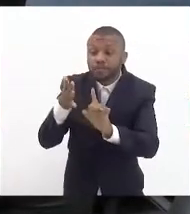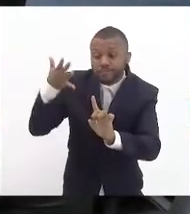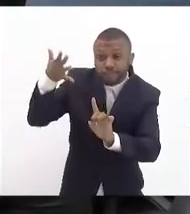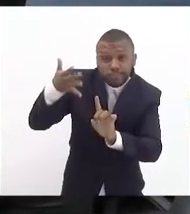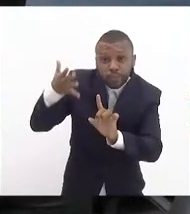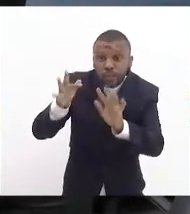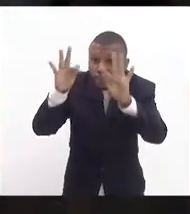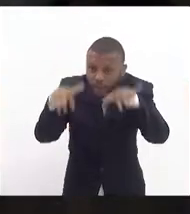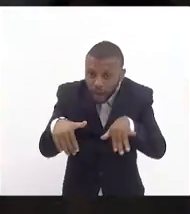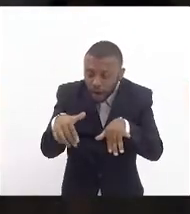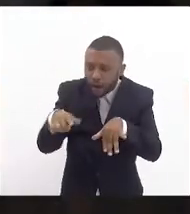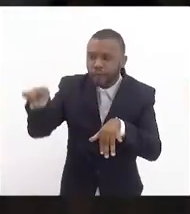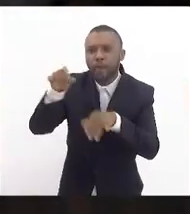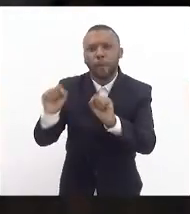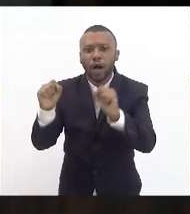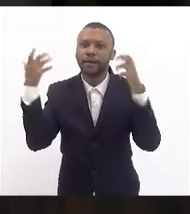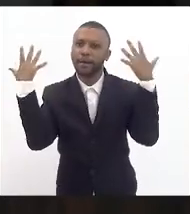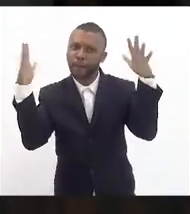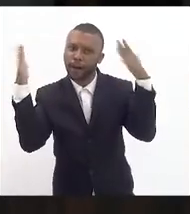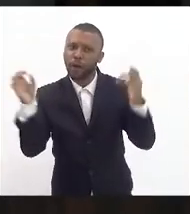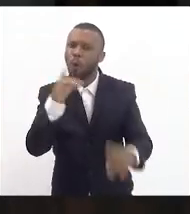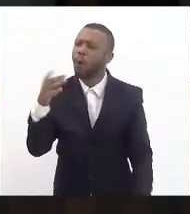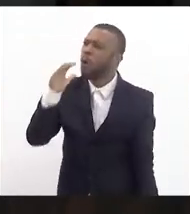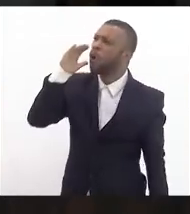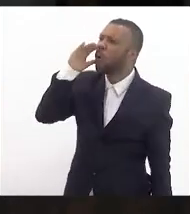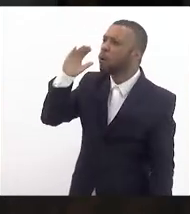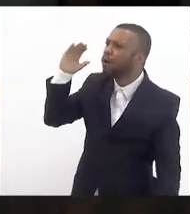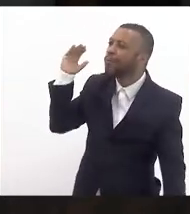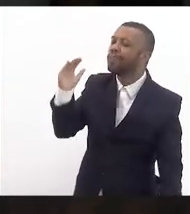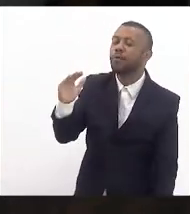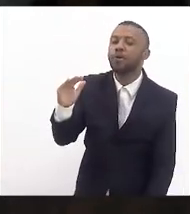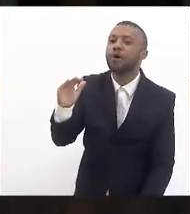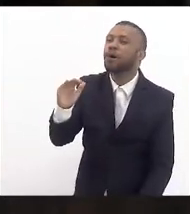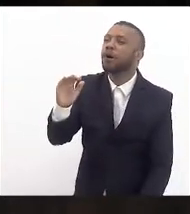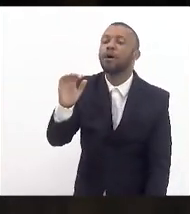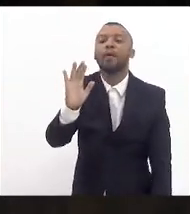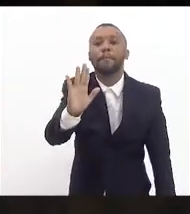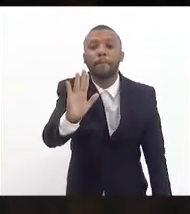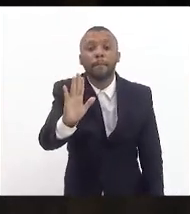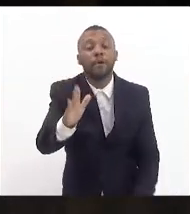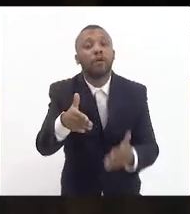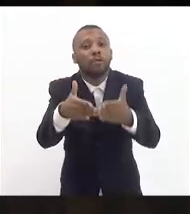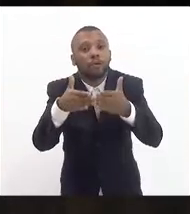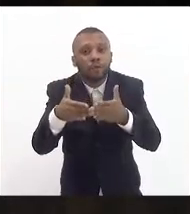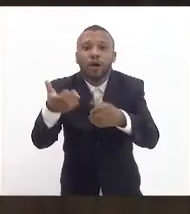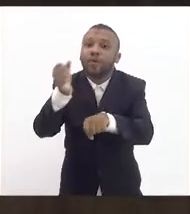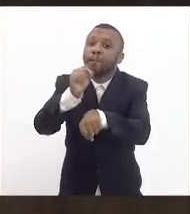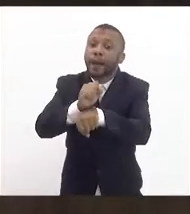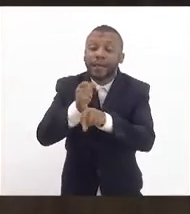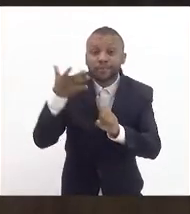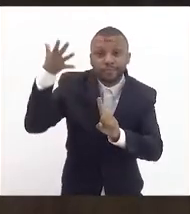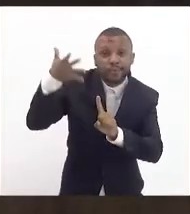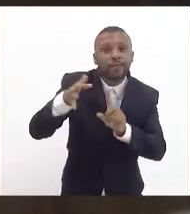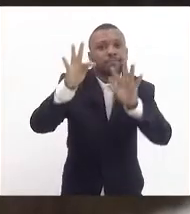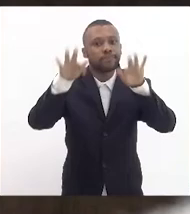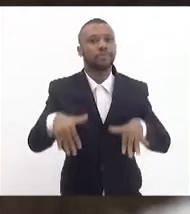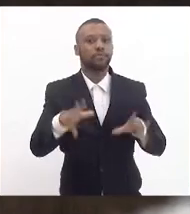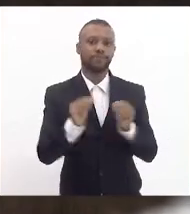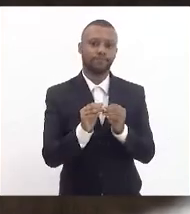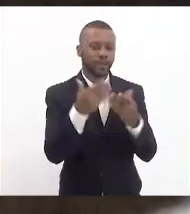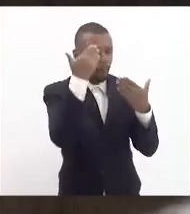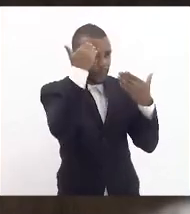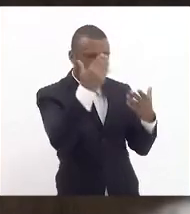do parlamentar, possa aplaudir ou vaiá-los, mas aguardar, por favor, ao fim da fala. Obrigada, senhor presidente. Já